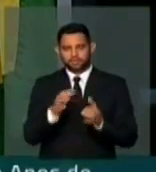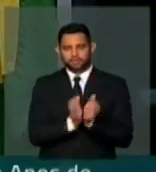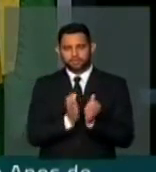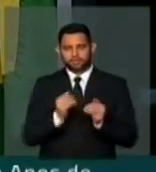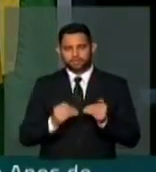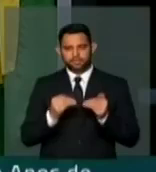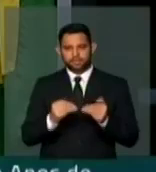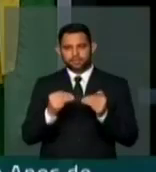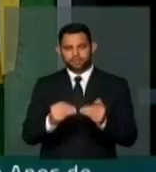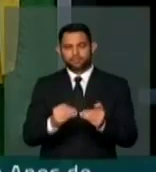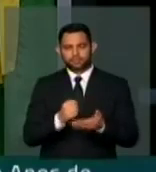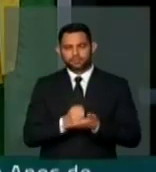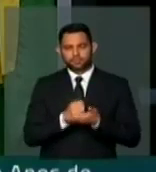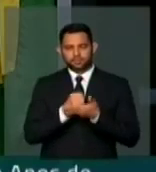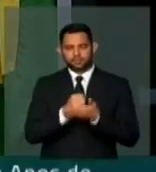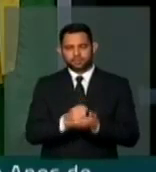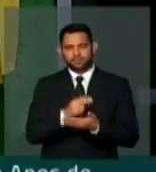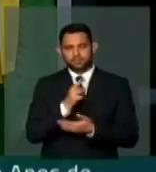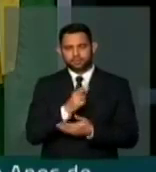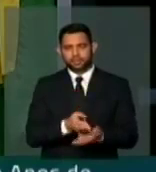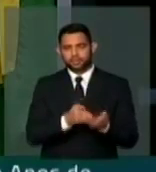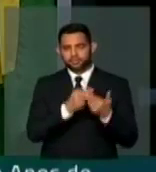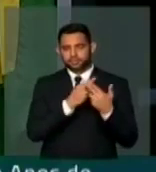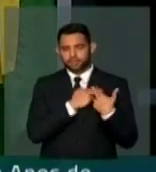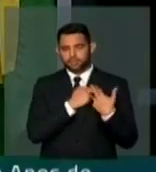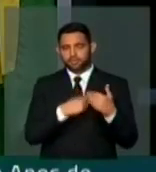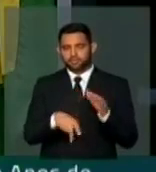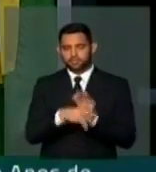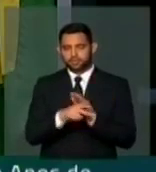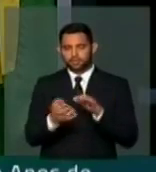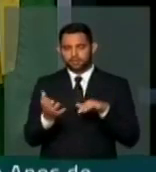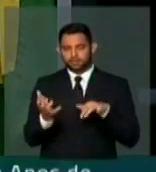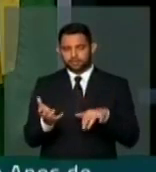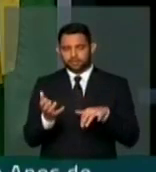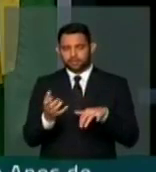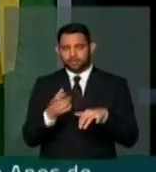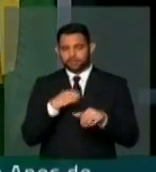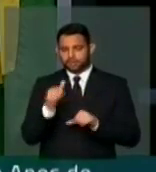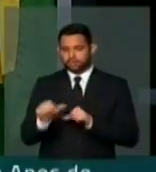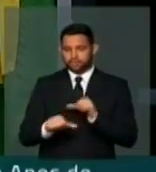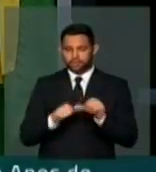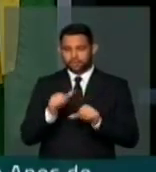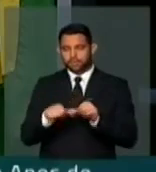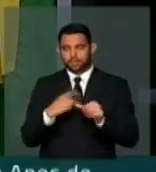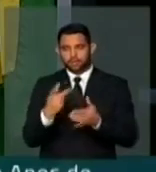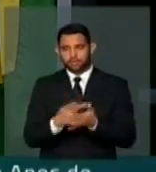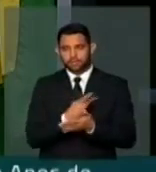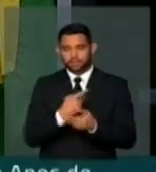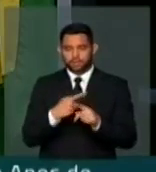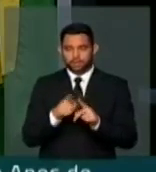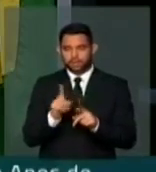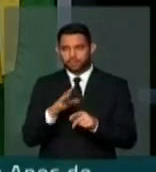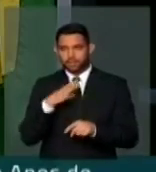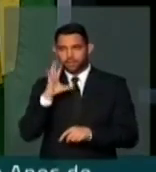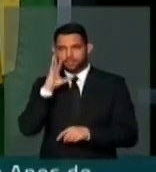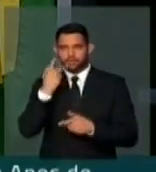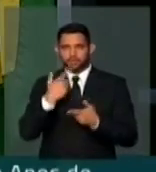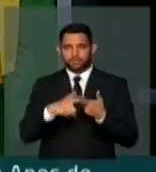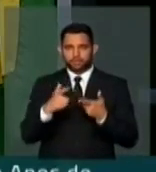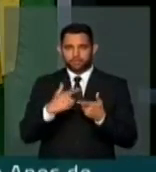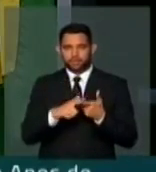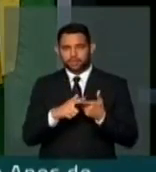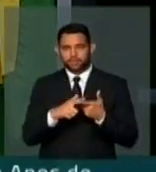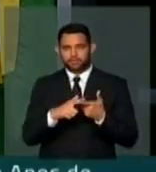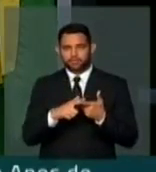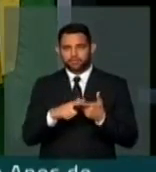ministro, dando corresponsabilidade ao parlamento. Seria uma evolução. Mas não para resolver a crise